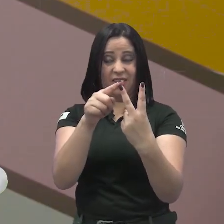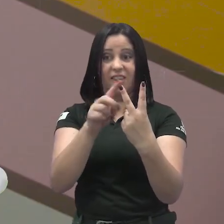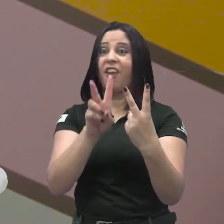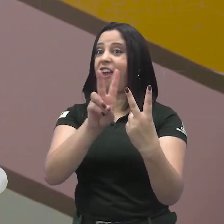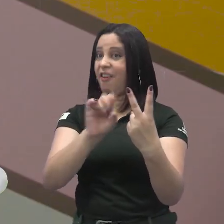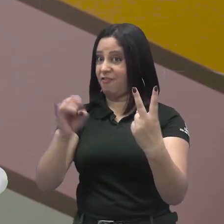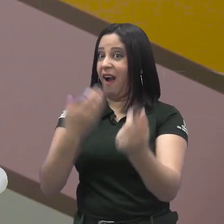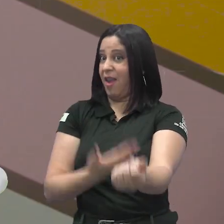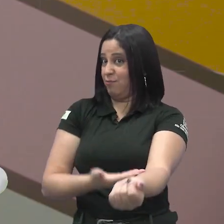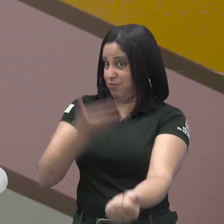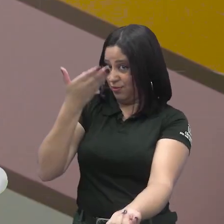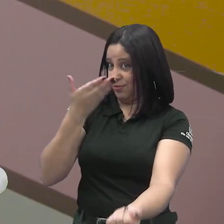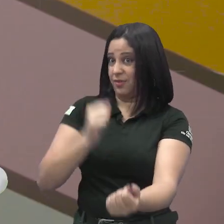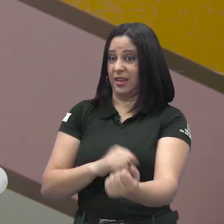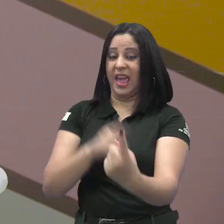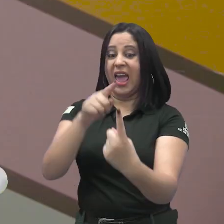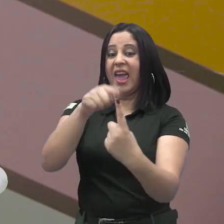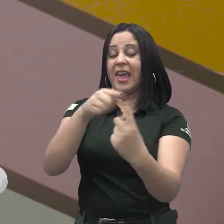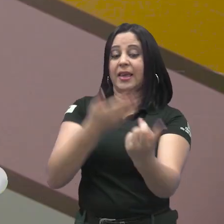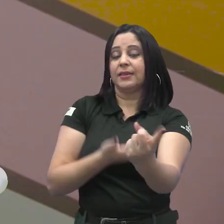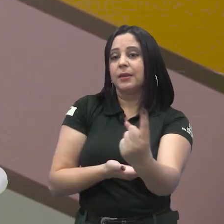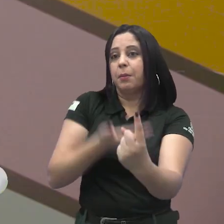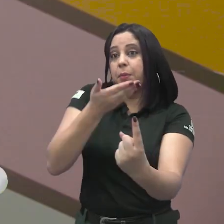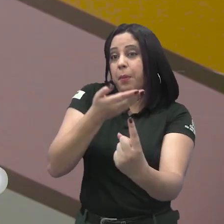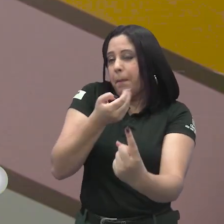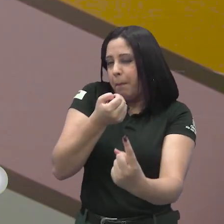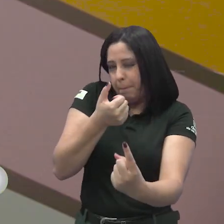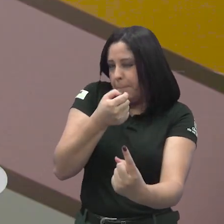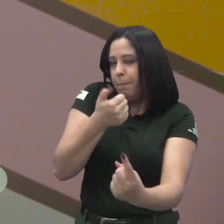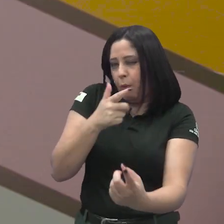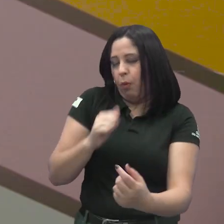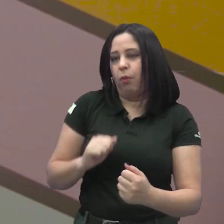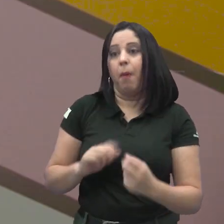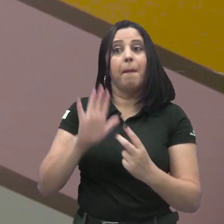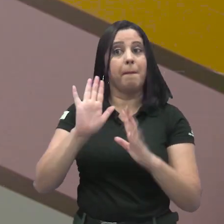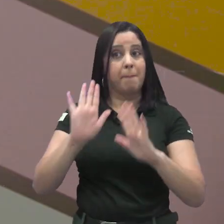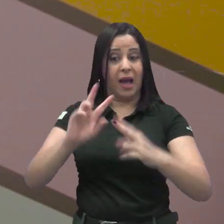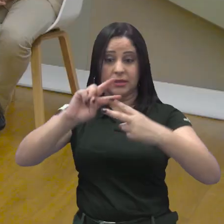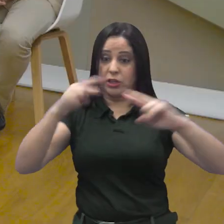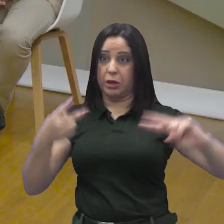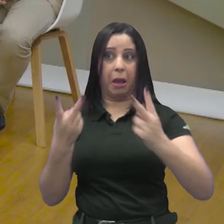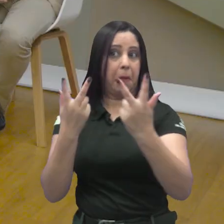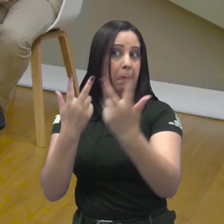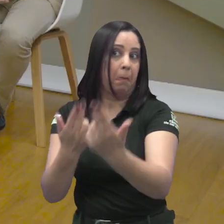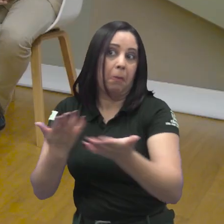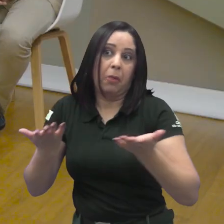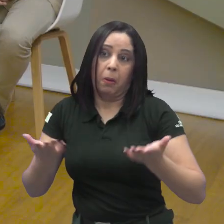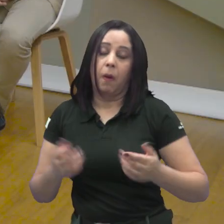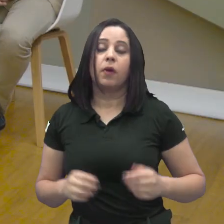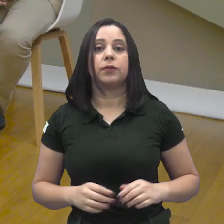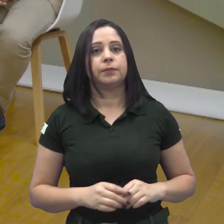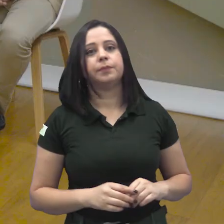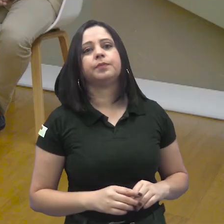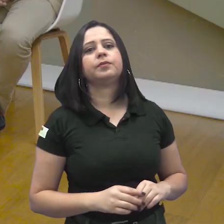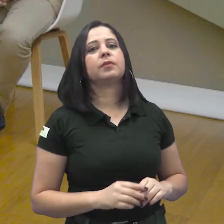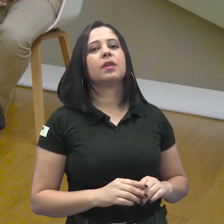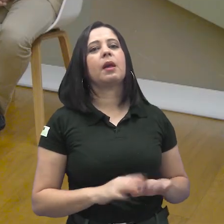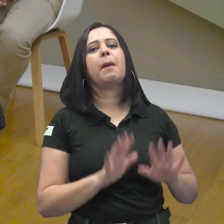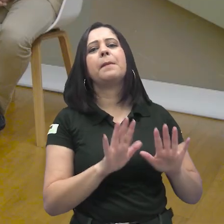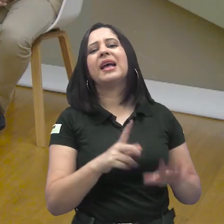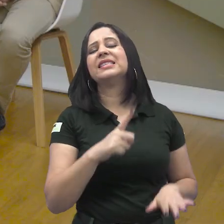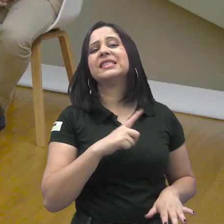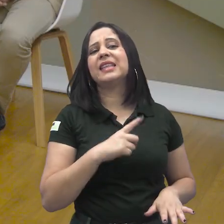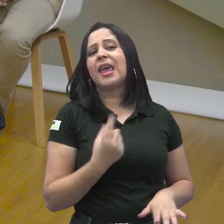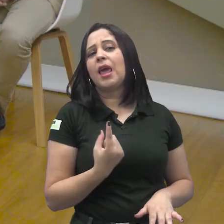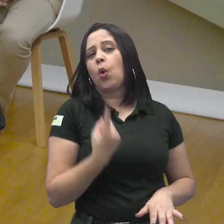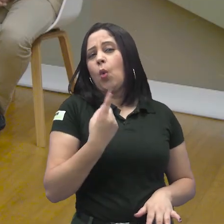segundo esteja mais hipertenso do que o primeiro. E os dois têm a mesma genética, teoricamente. Ah, entendi. São vários fatores, né, doutor? E existe uma idade,